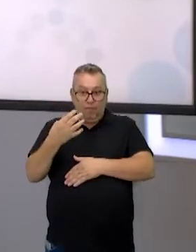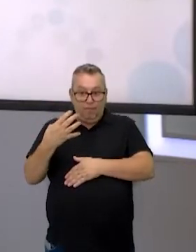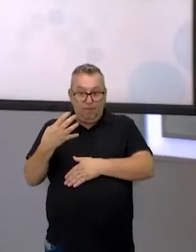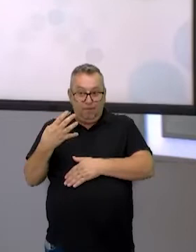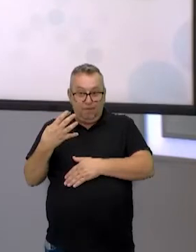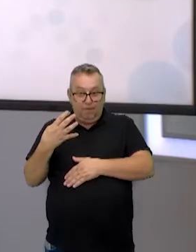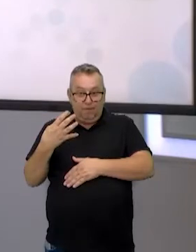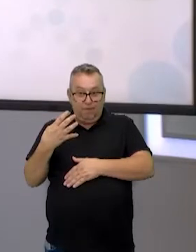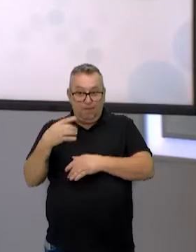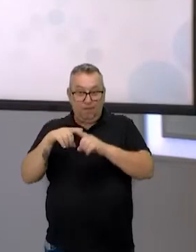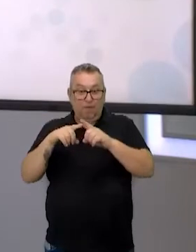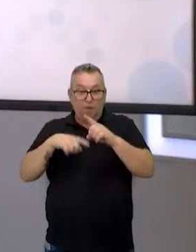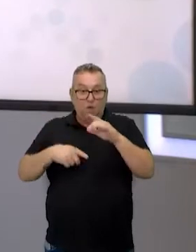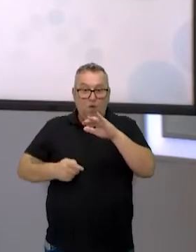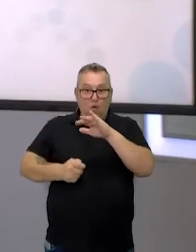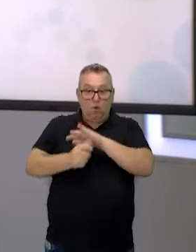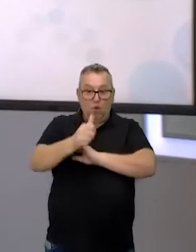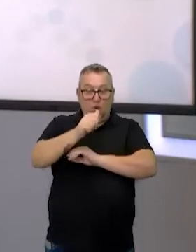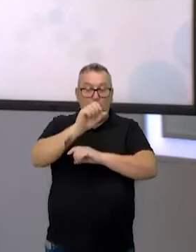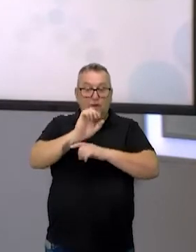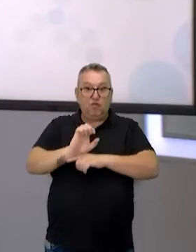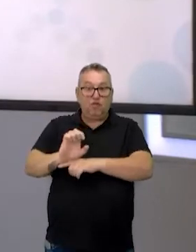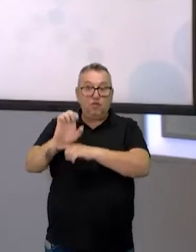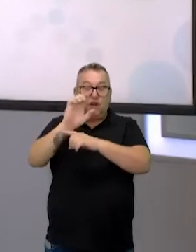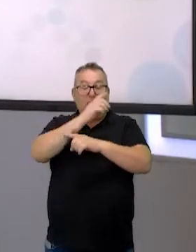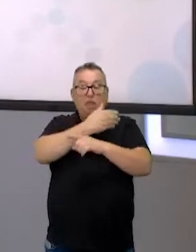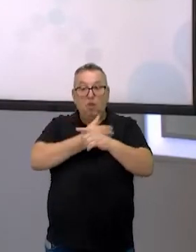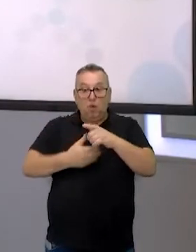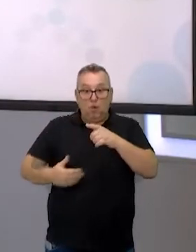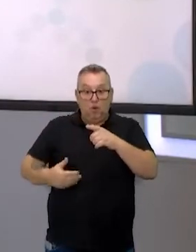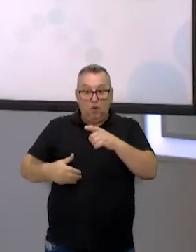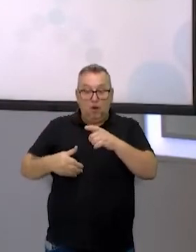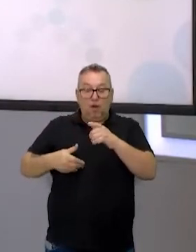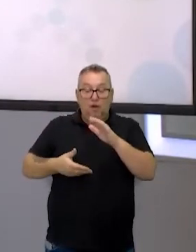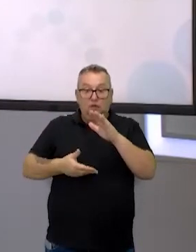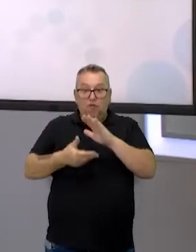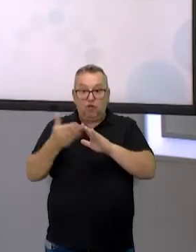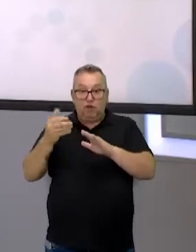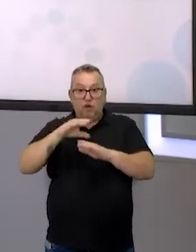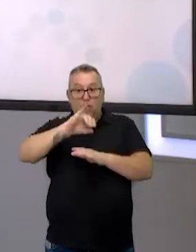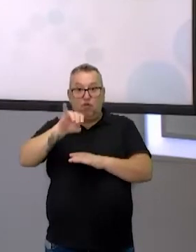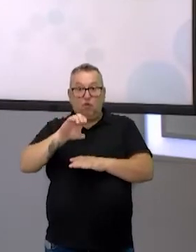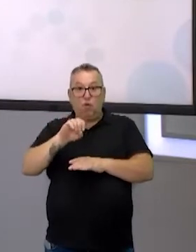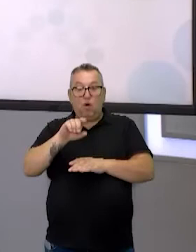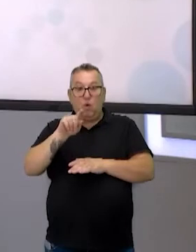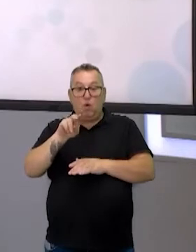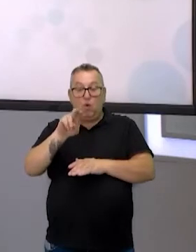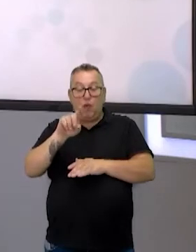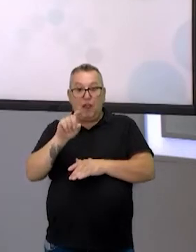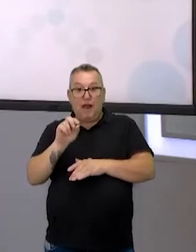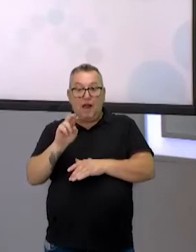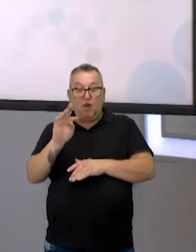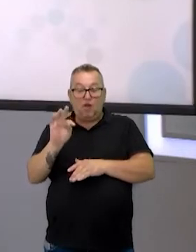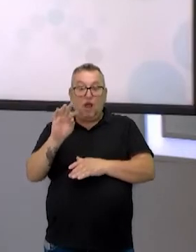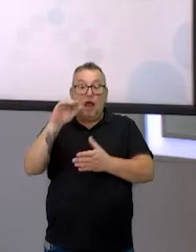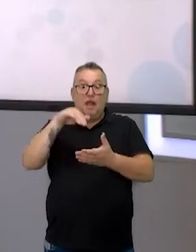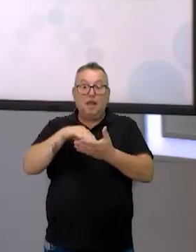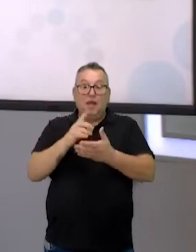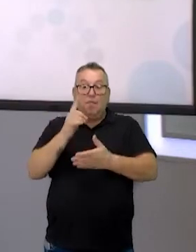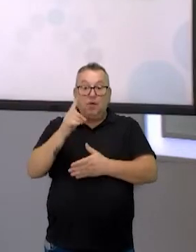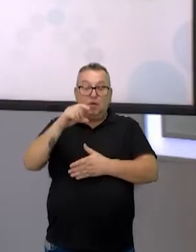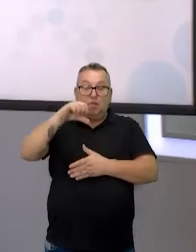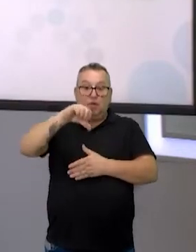1964, num golpe de Estado que derruba a presidência de João Goulart, até